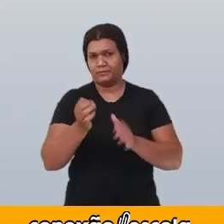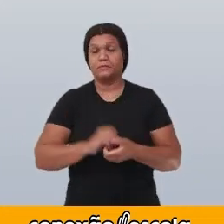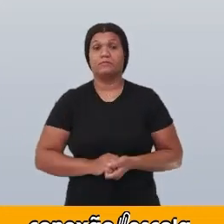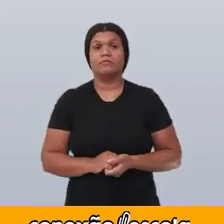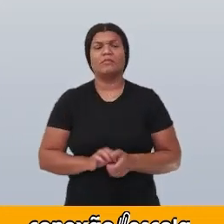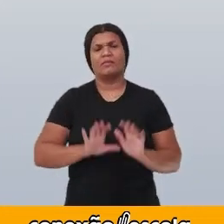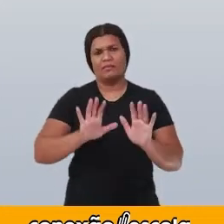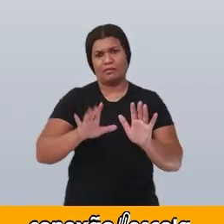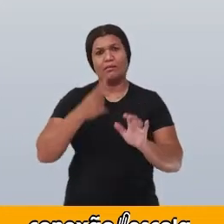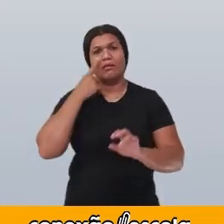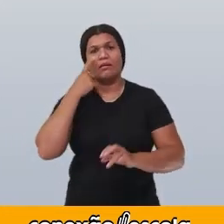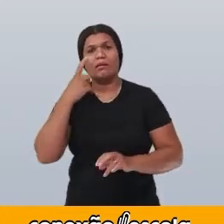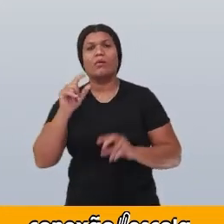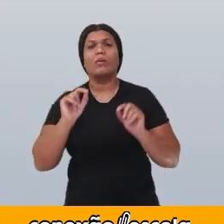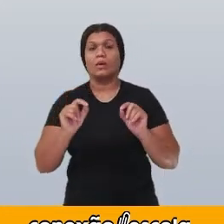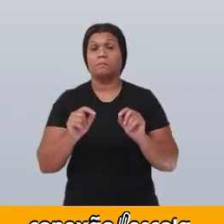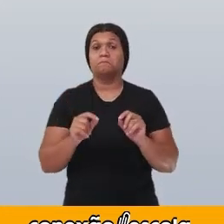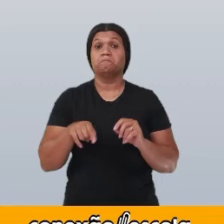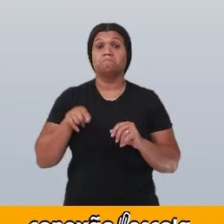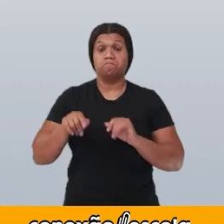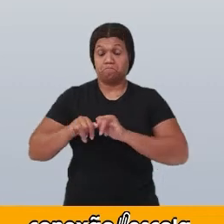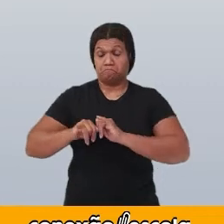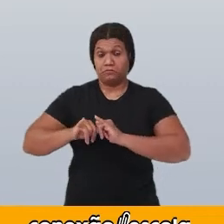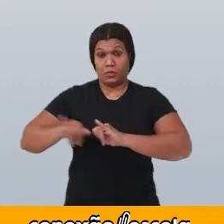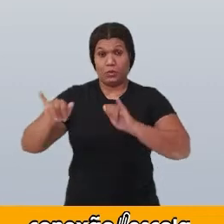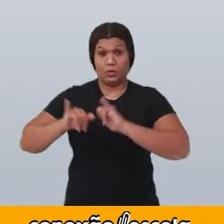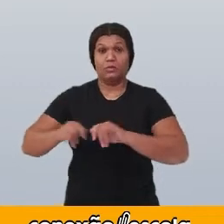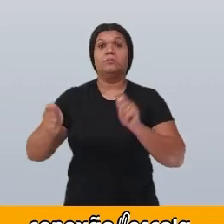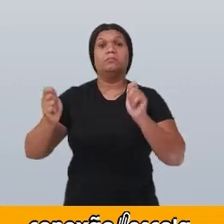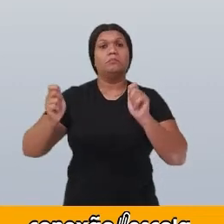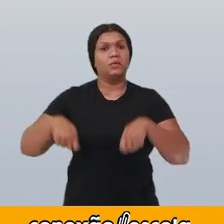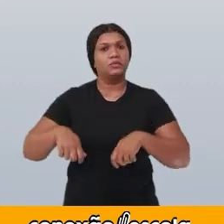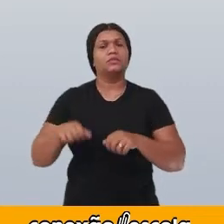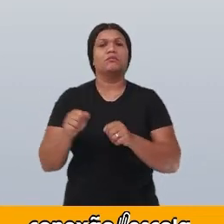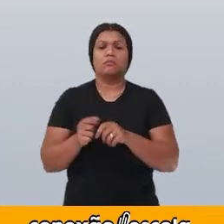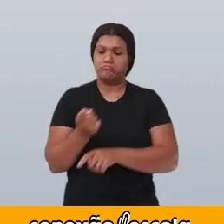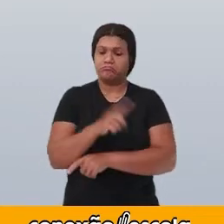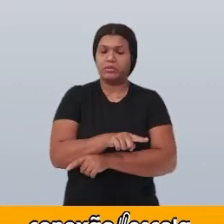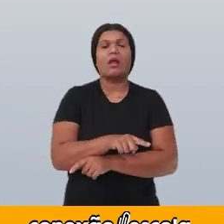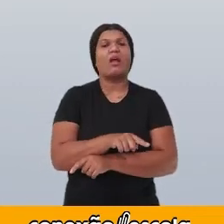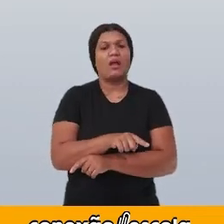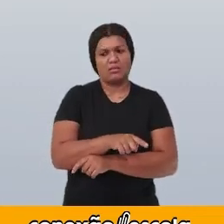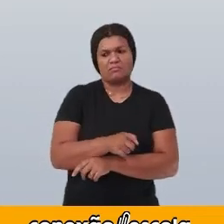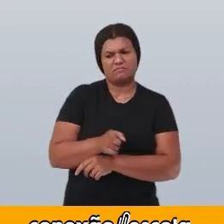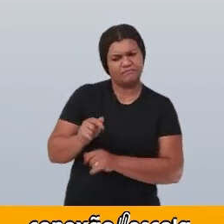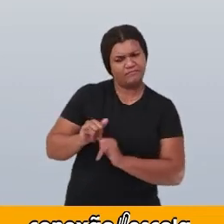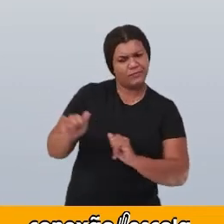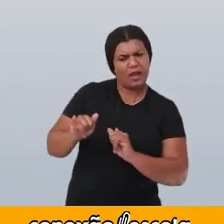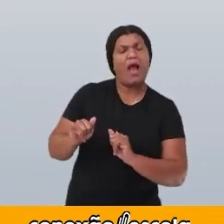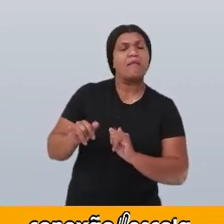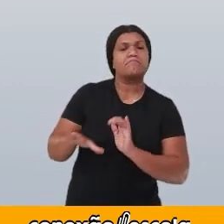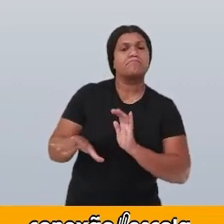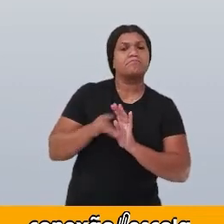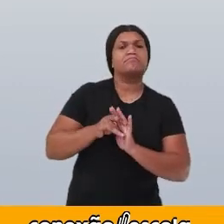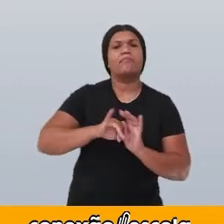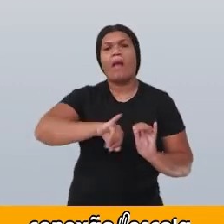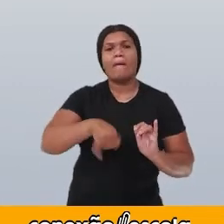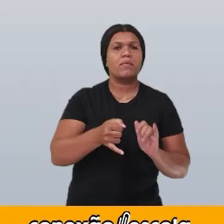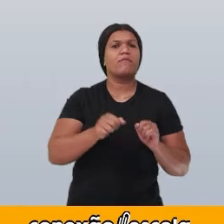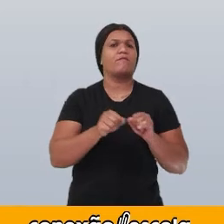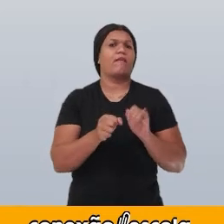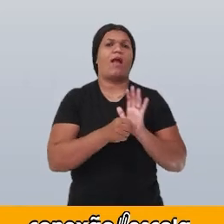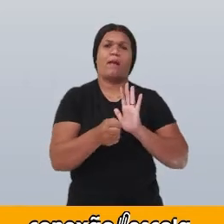vejam só que interessante. Uma notícia pode motivar a produção de uma reportagem. Diferente da notícia,